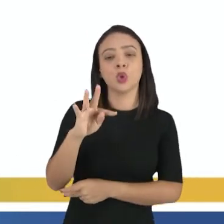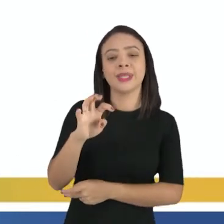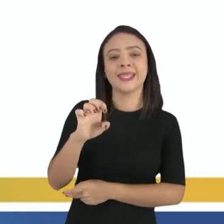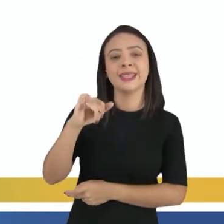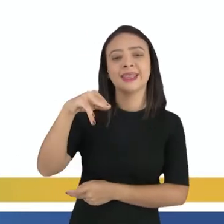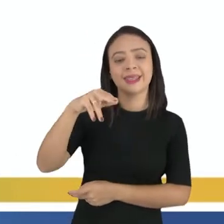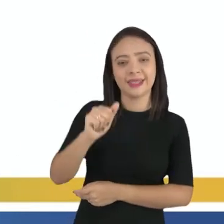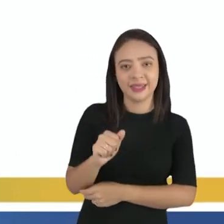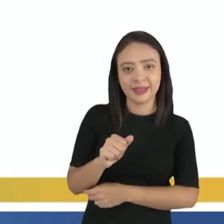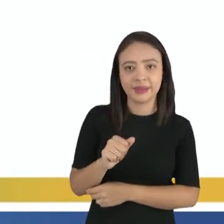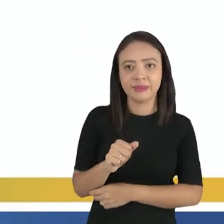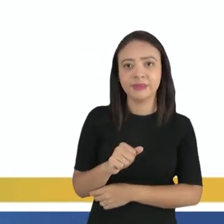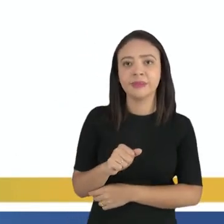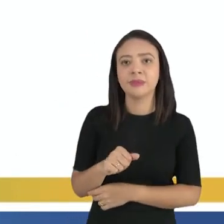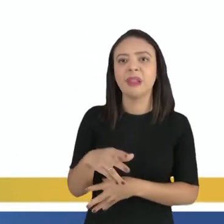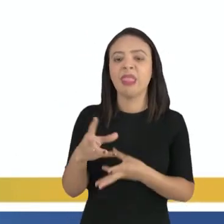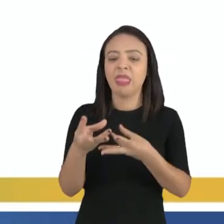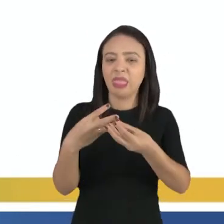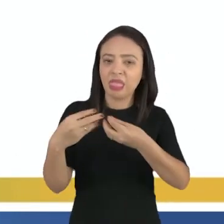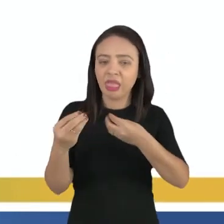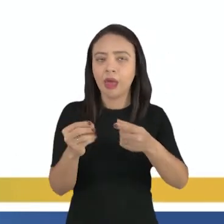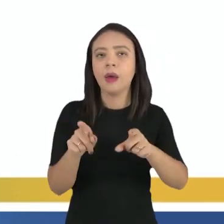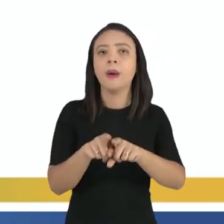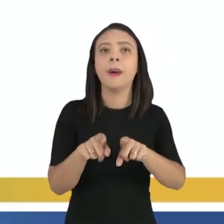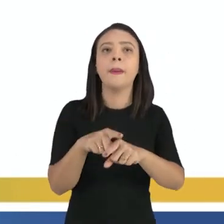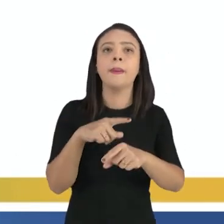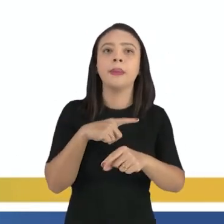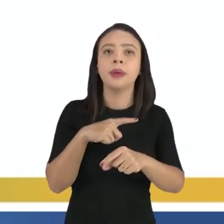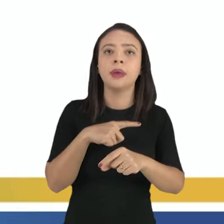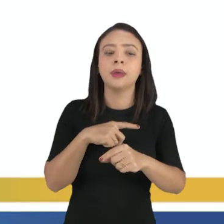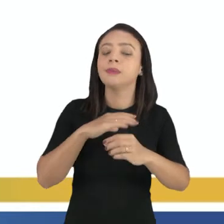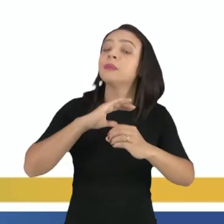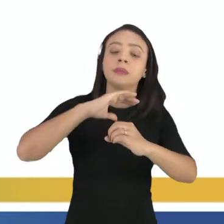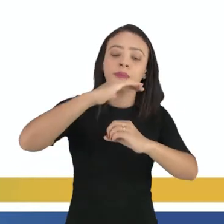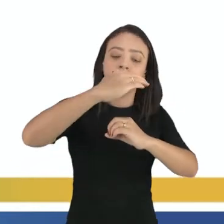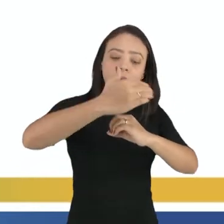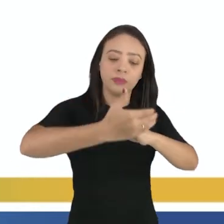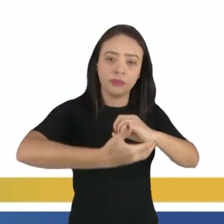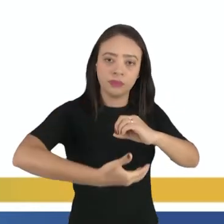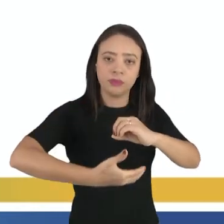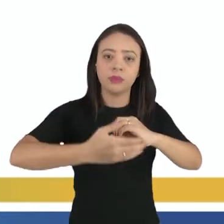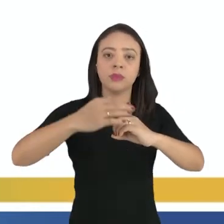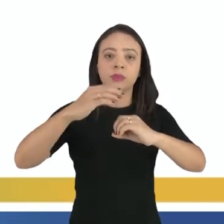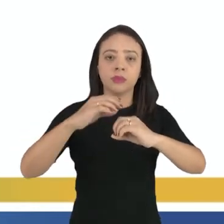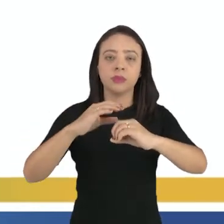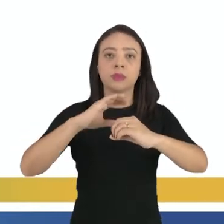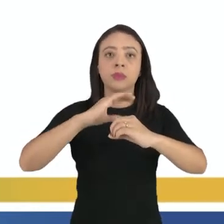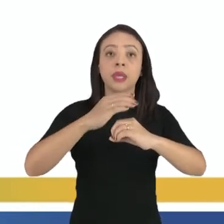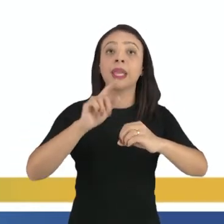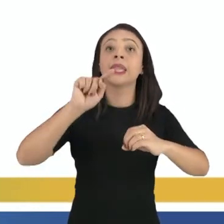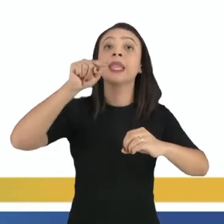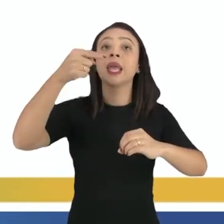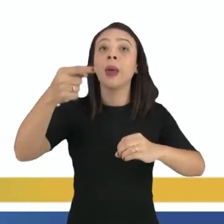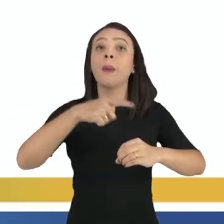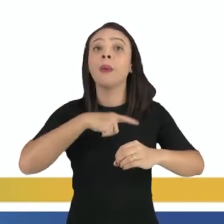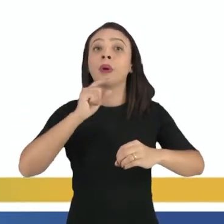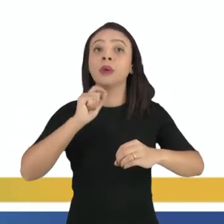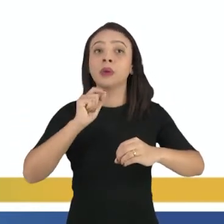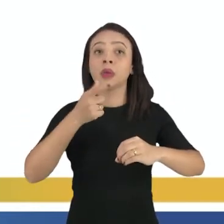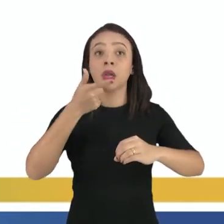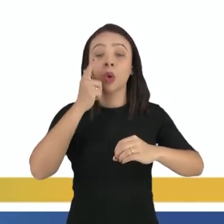camada mais gelatinosa, e circunda o ovócito, né? Em seguida, quando